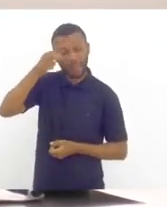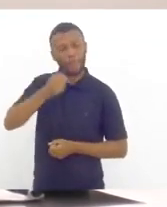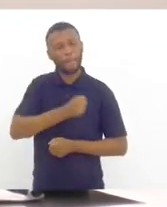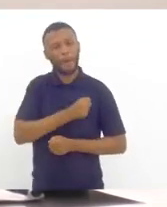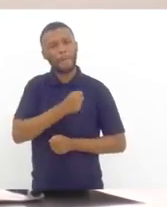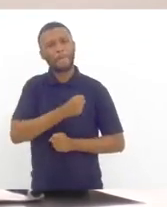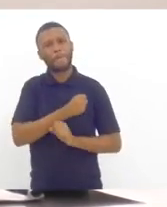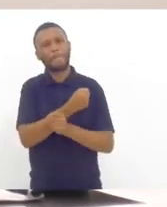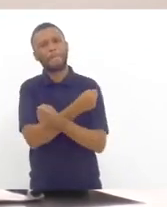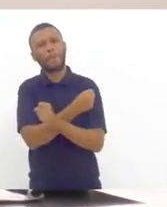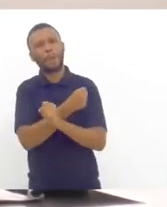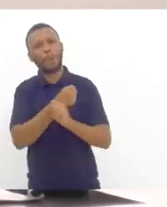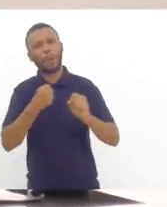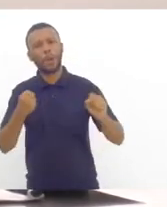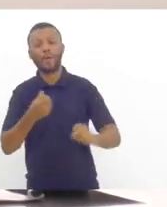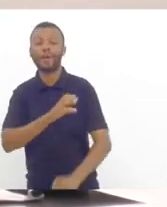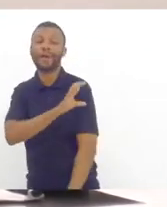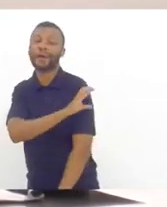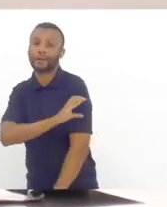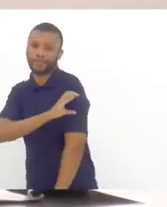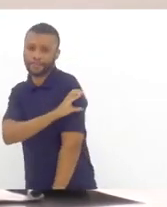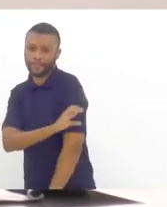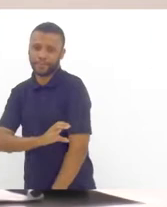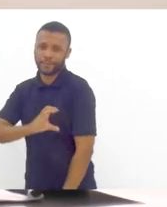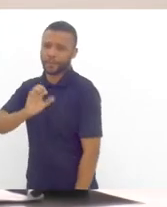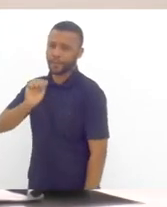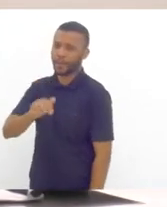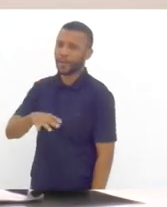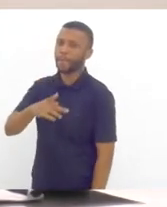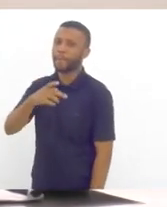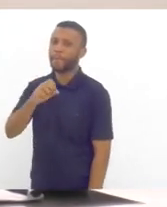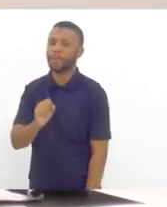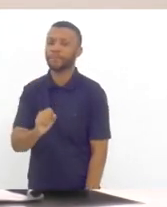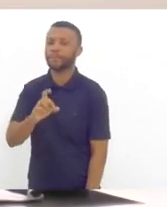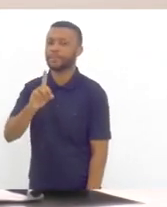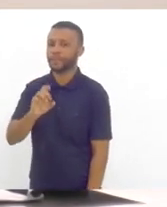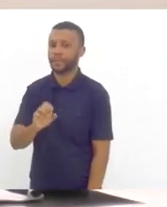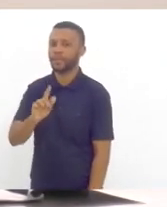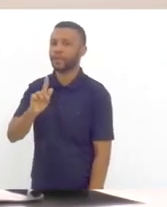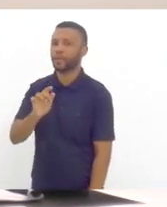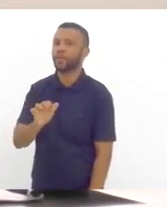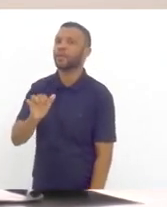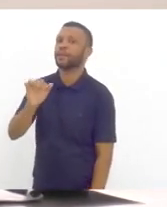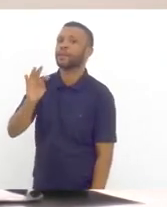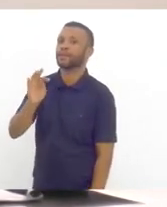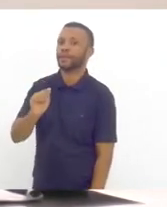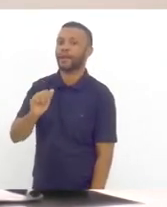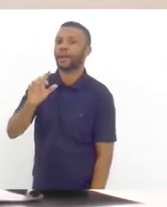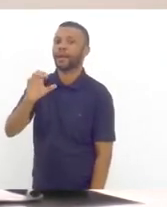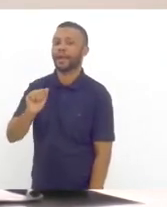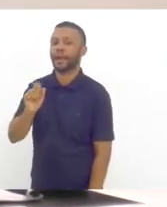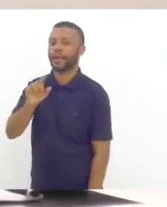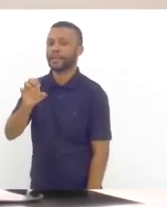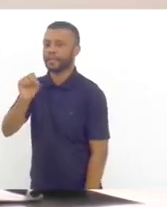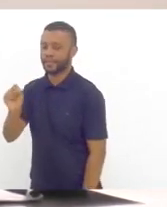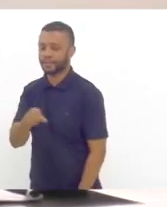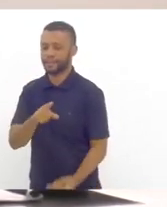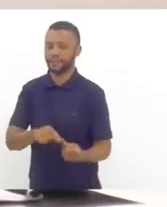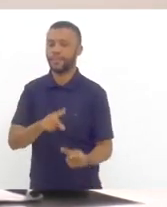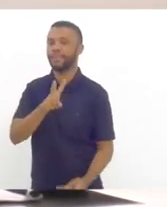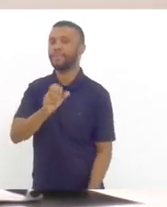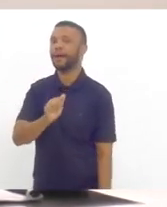é Campos de Goitacazes, depois é Valença, depois é Macaé,